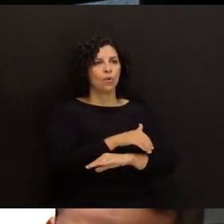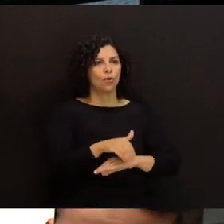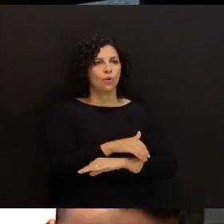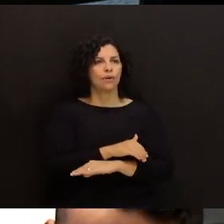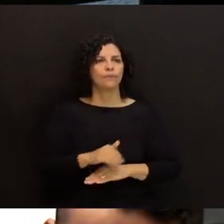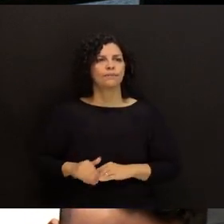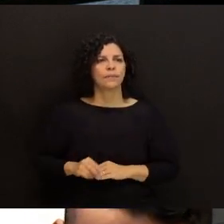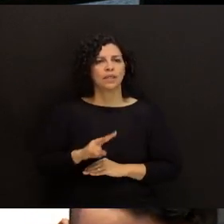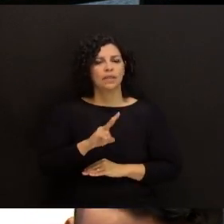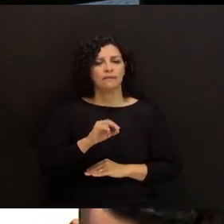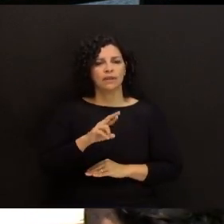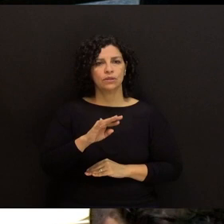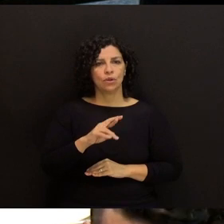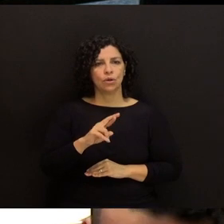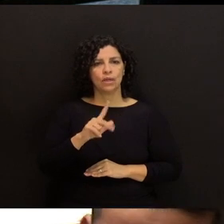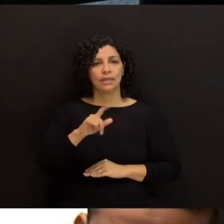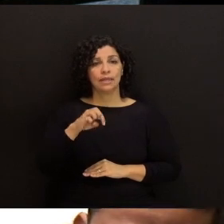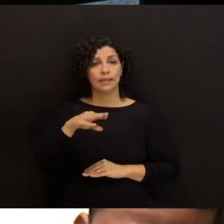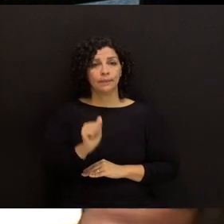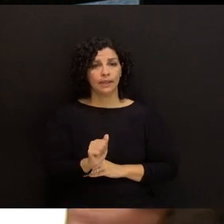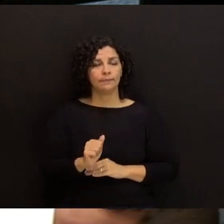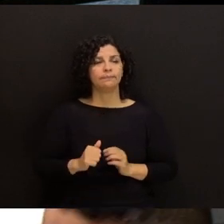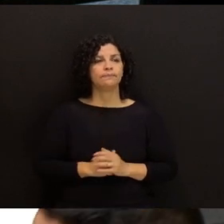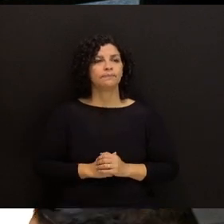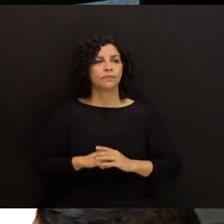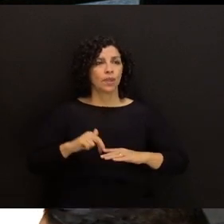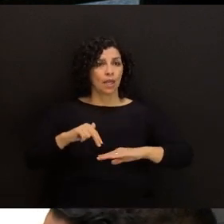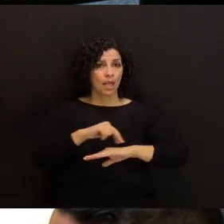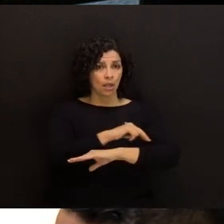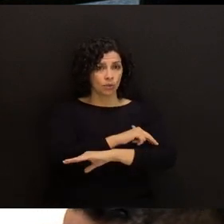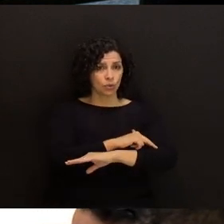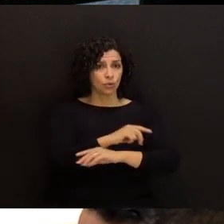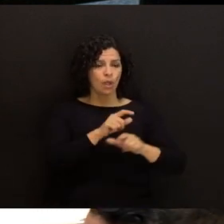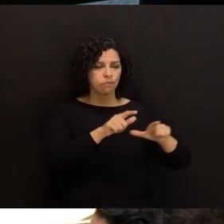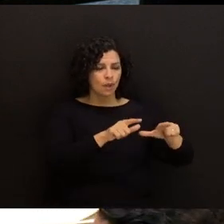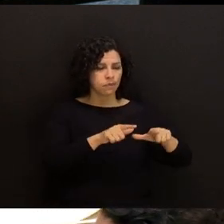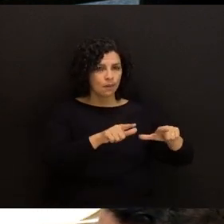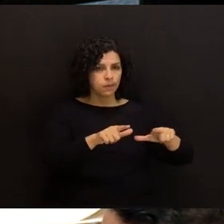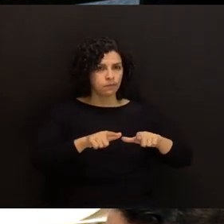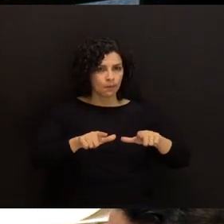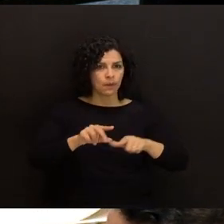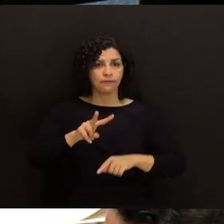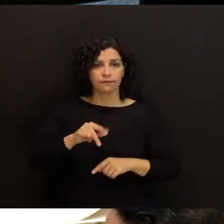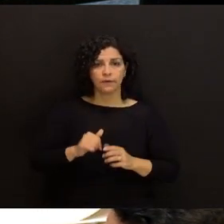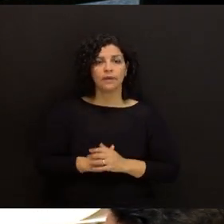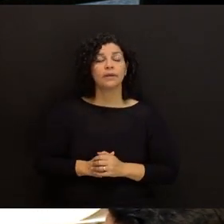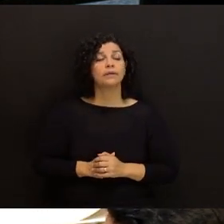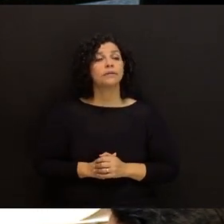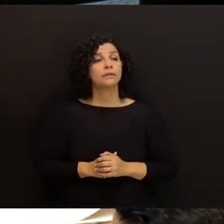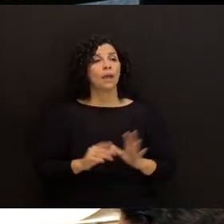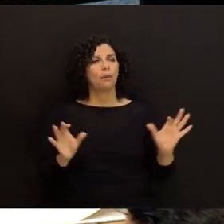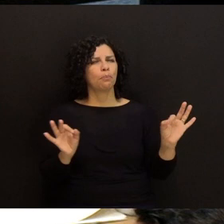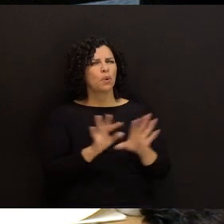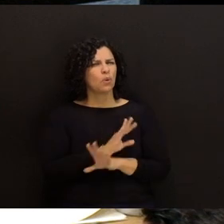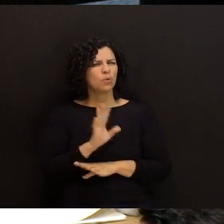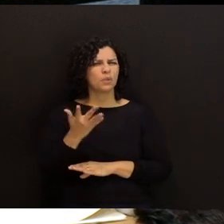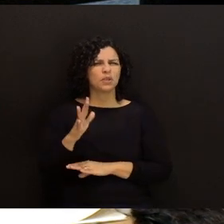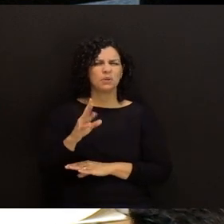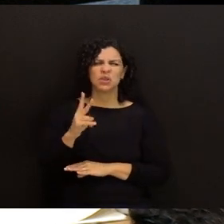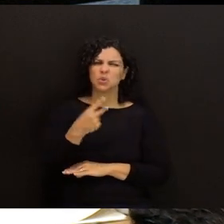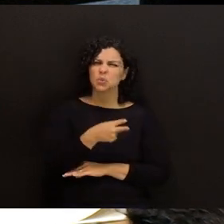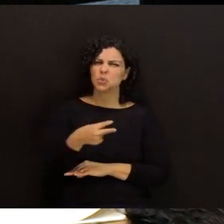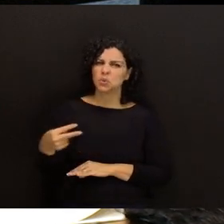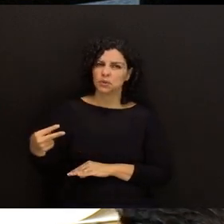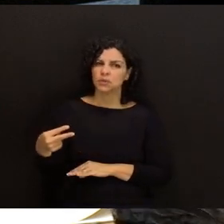Victor Gomes de Lima calçada com paver e que terminará em duas